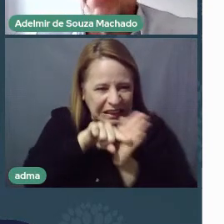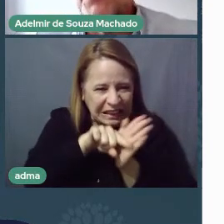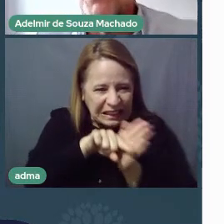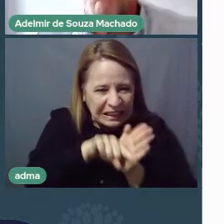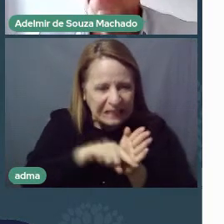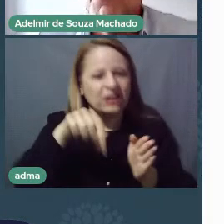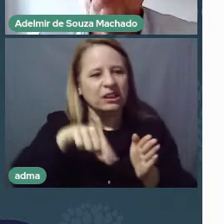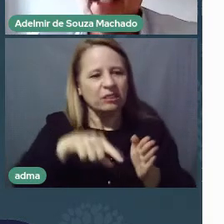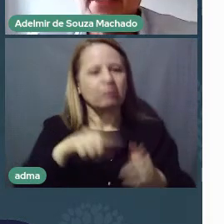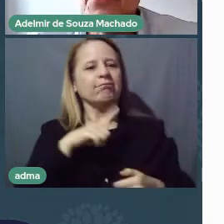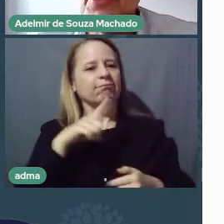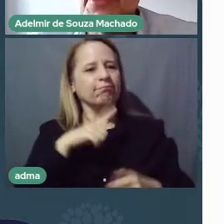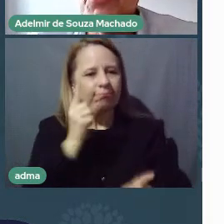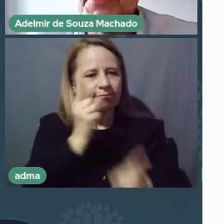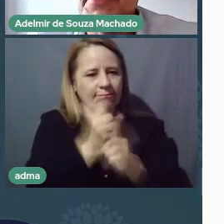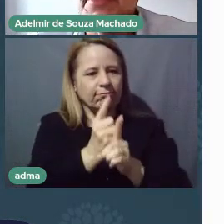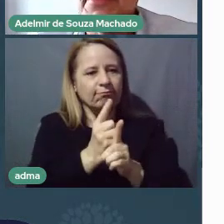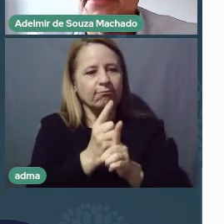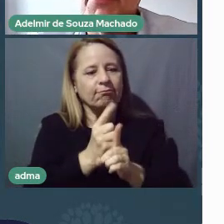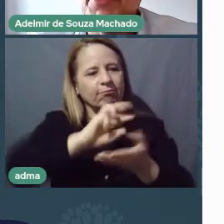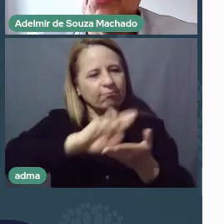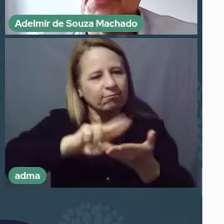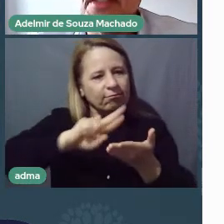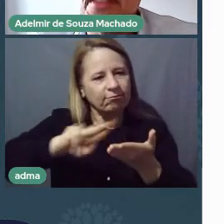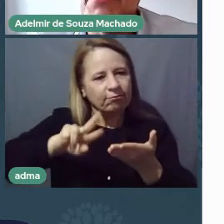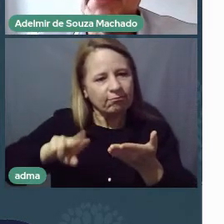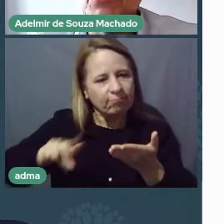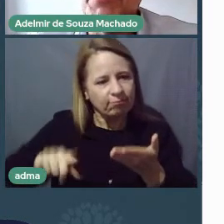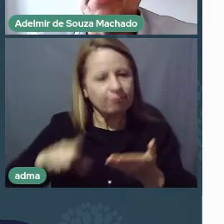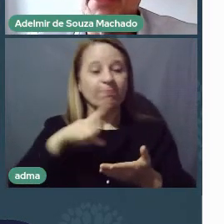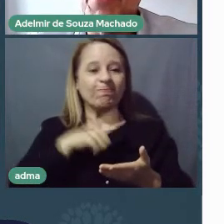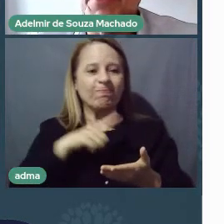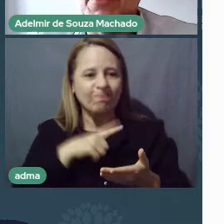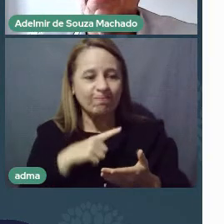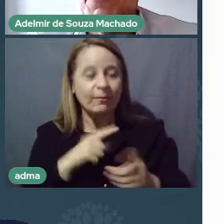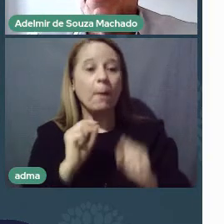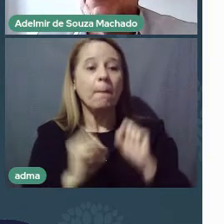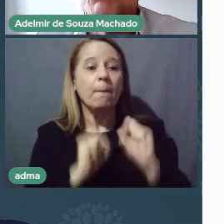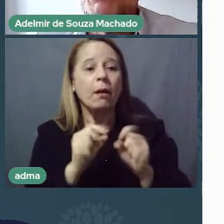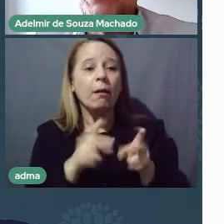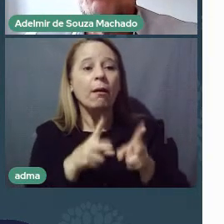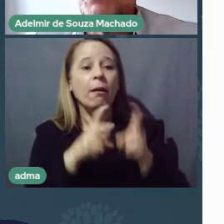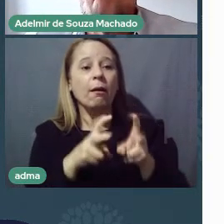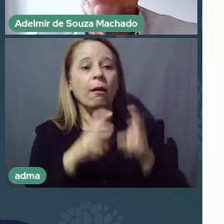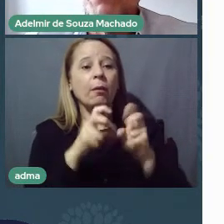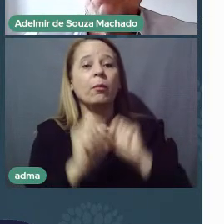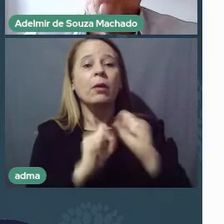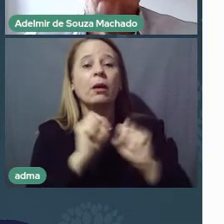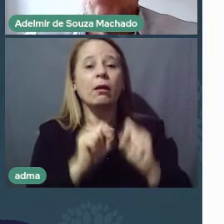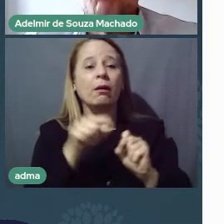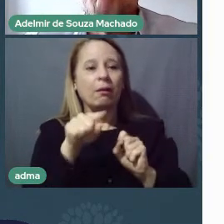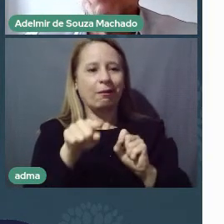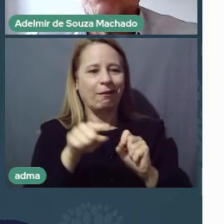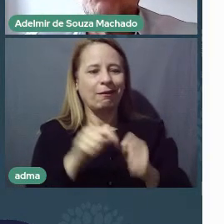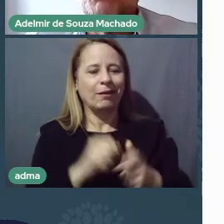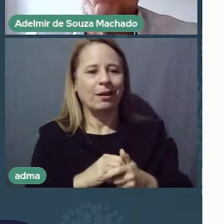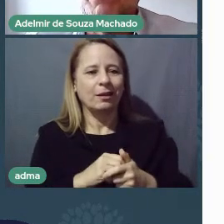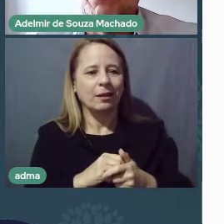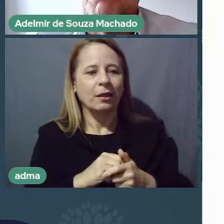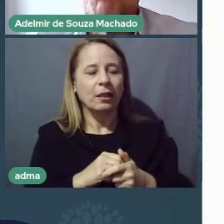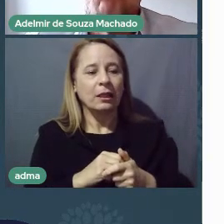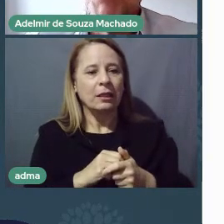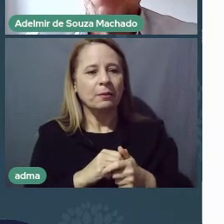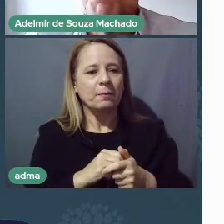paciente asmático. Várias outras substâncias são produzidas, mas observe aqui que eu tenho também um